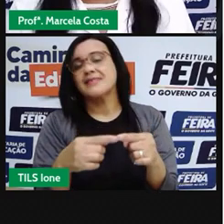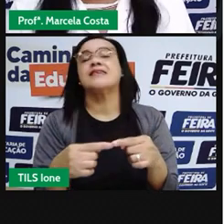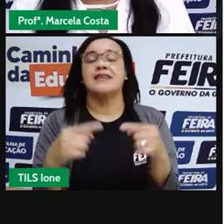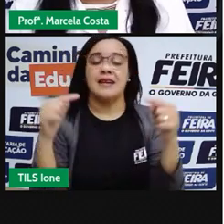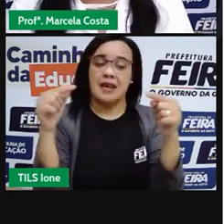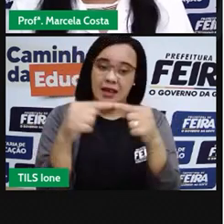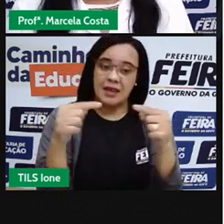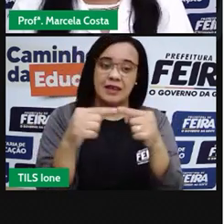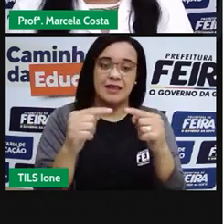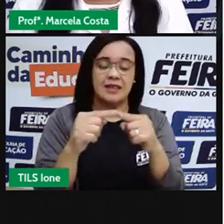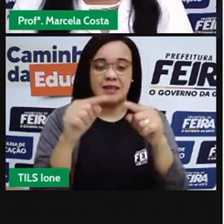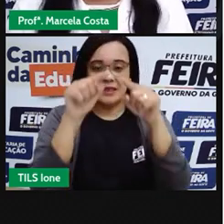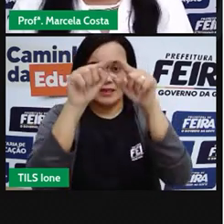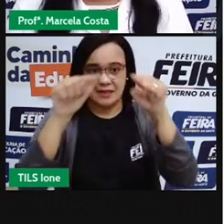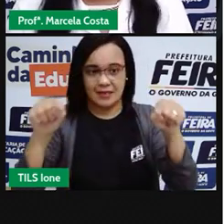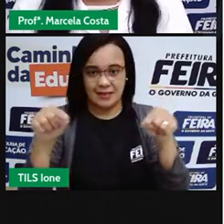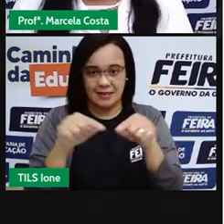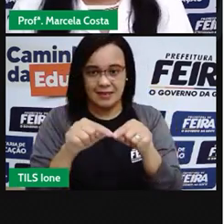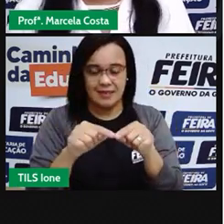triângulo.